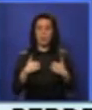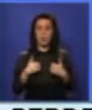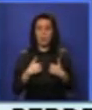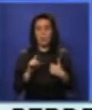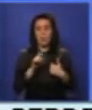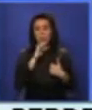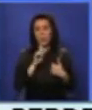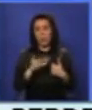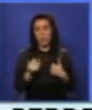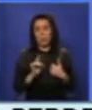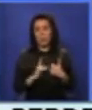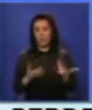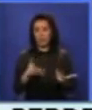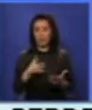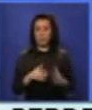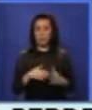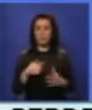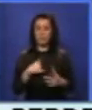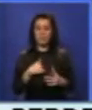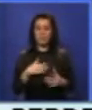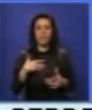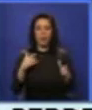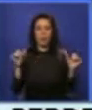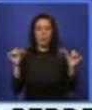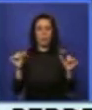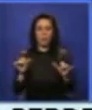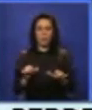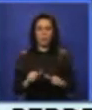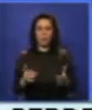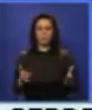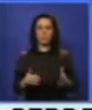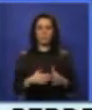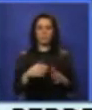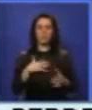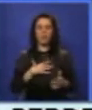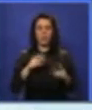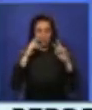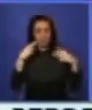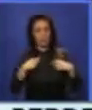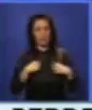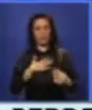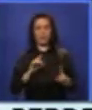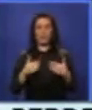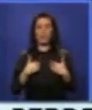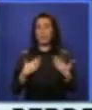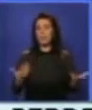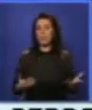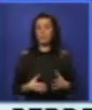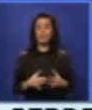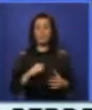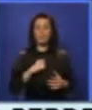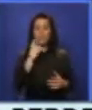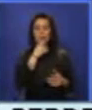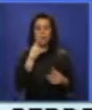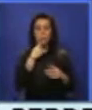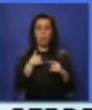isso não era suficiente. Eu deixei cada vez mais, deixei de gostar de mim. A minha